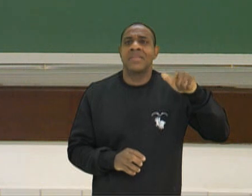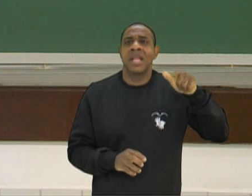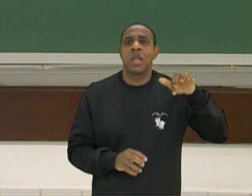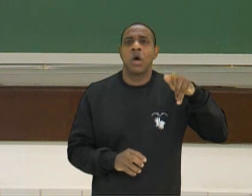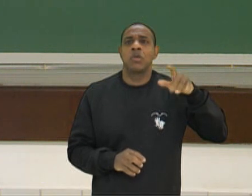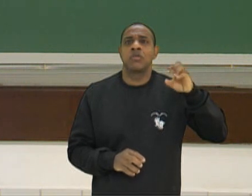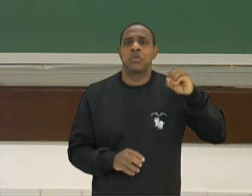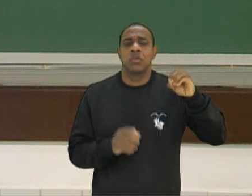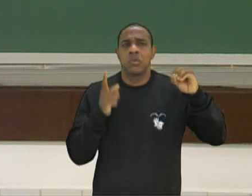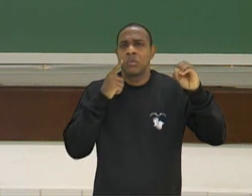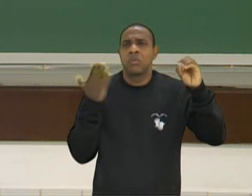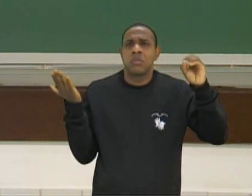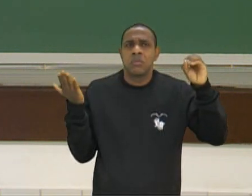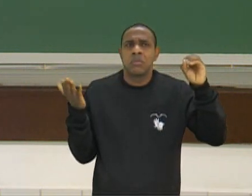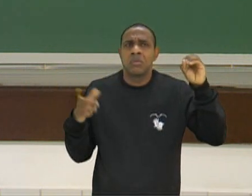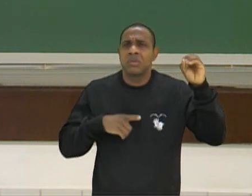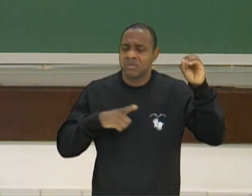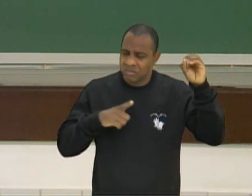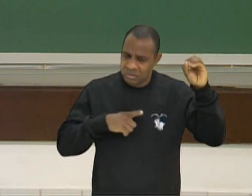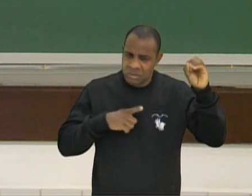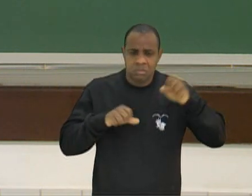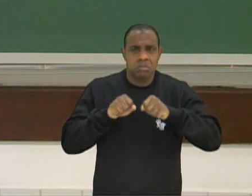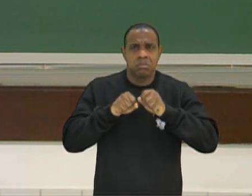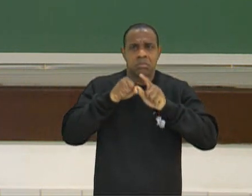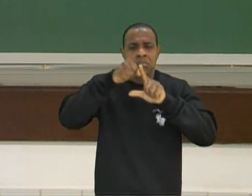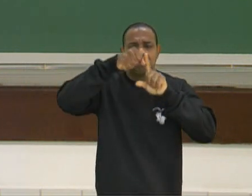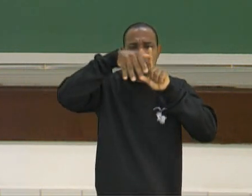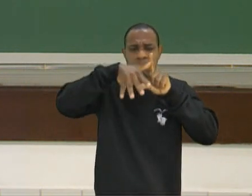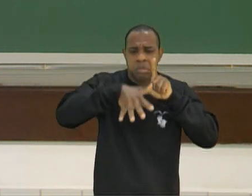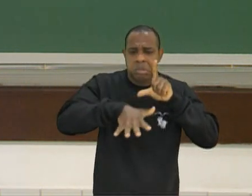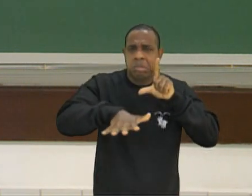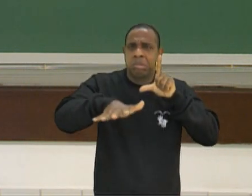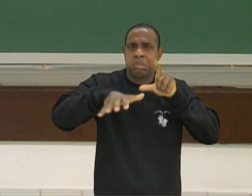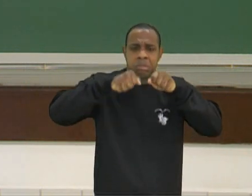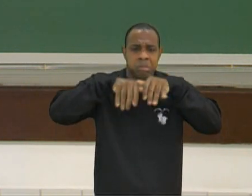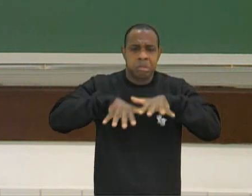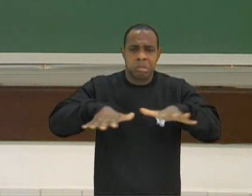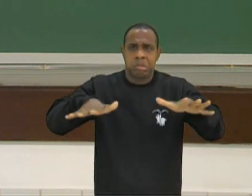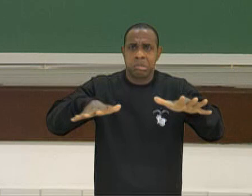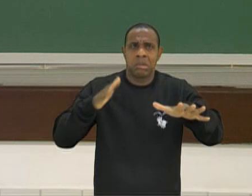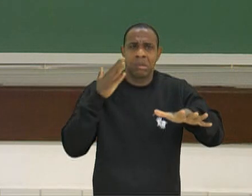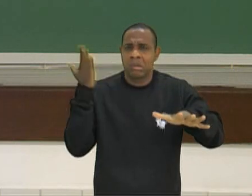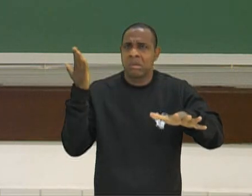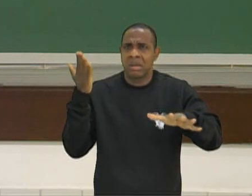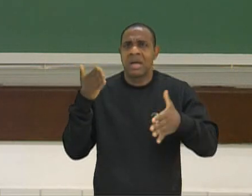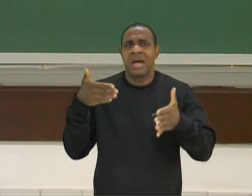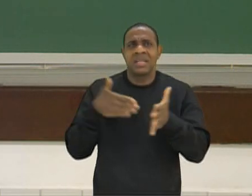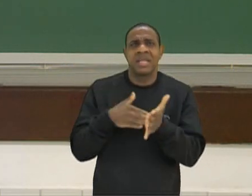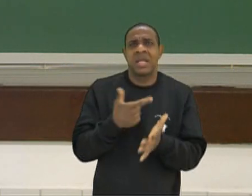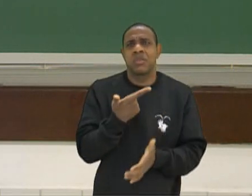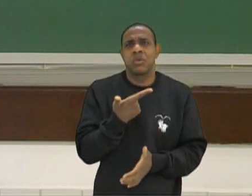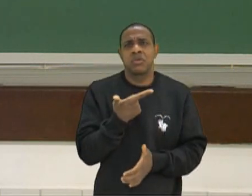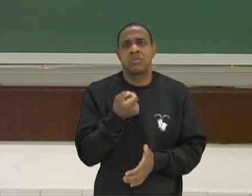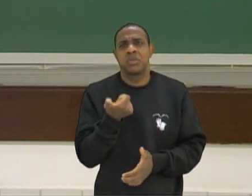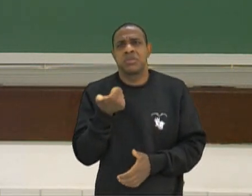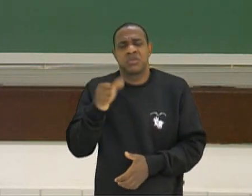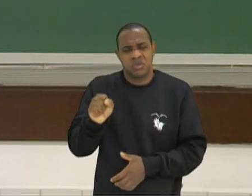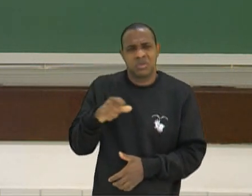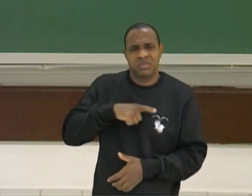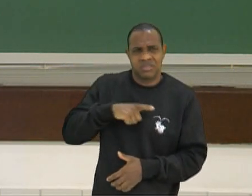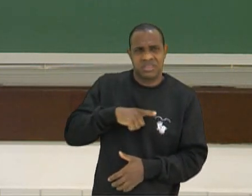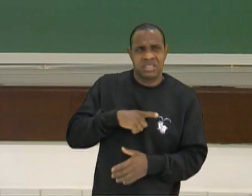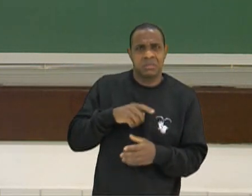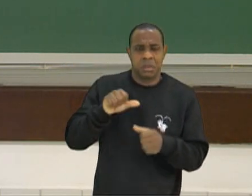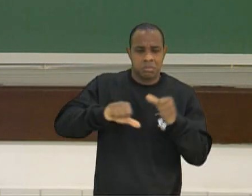era o sinal que tinha à nossa disposição ali até por volta de 2018. Quando aconteceu as interações para você fazer a